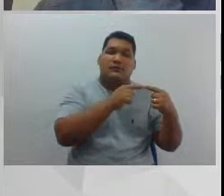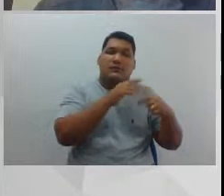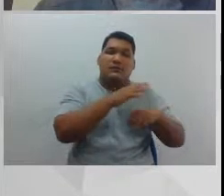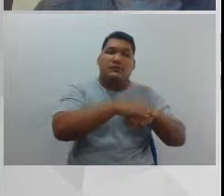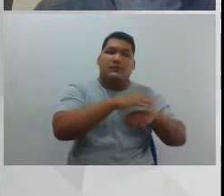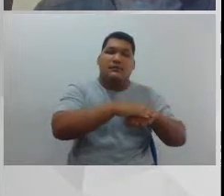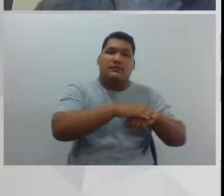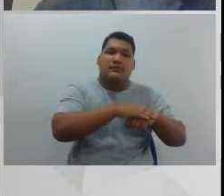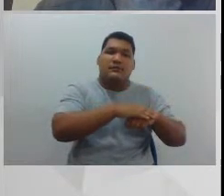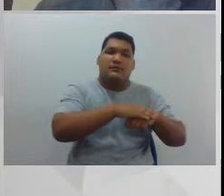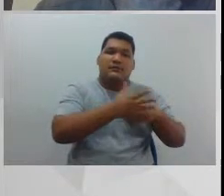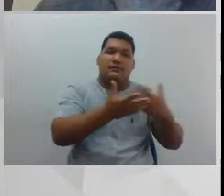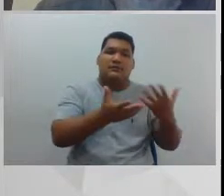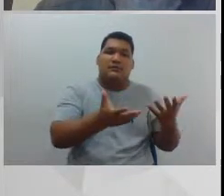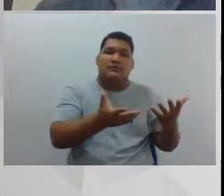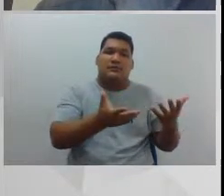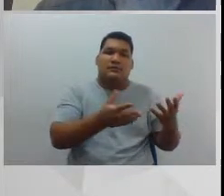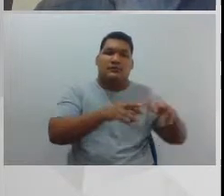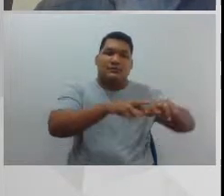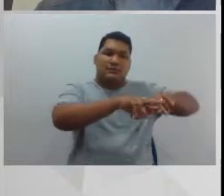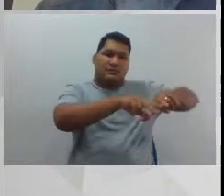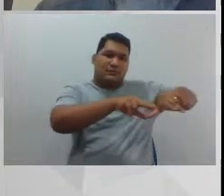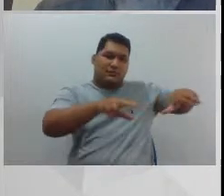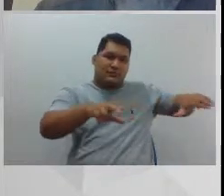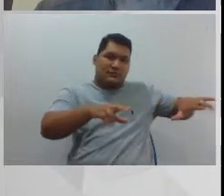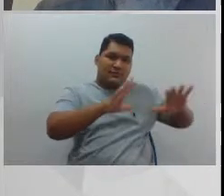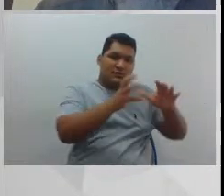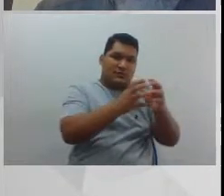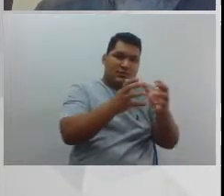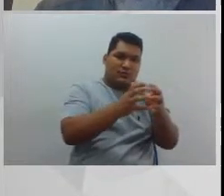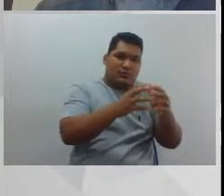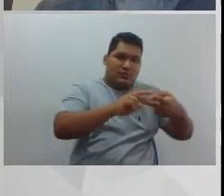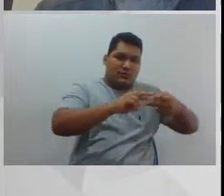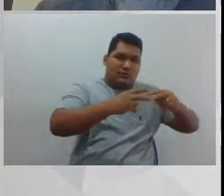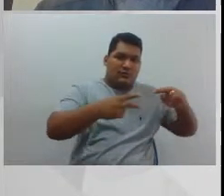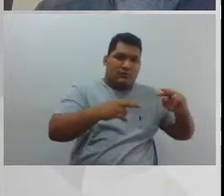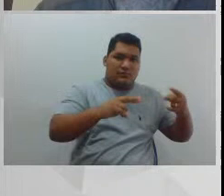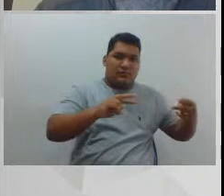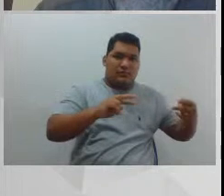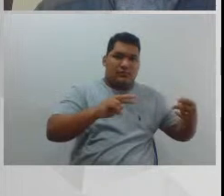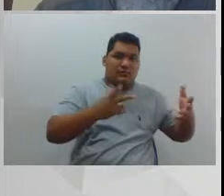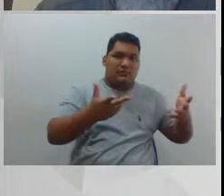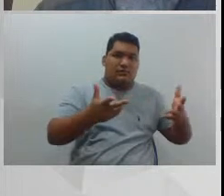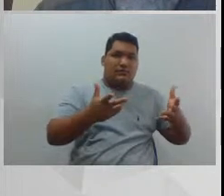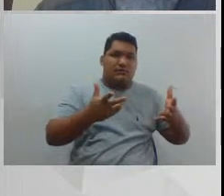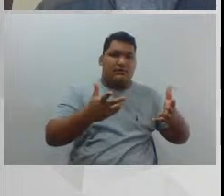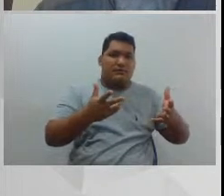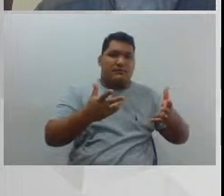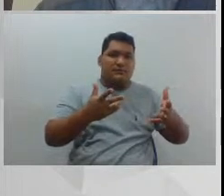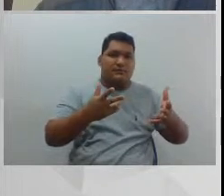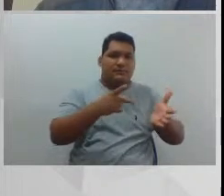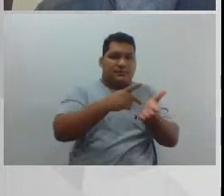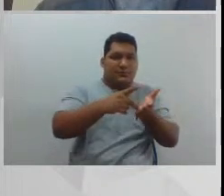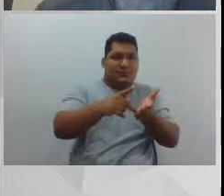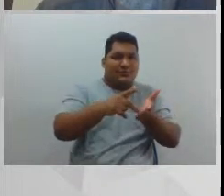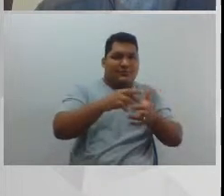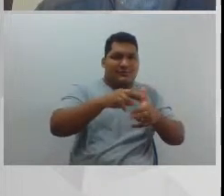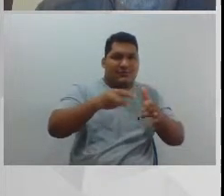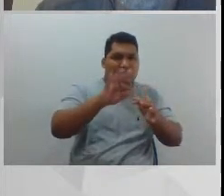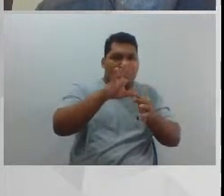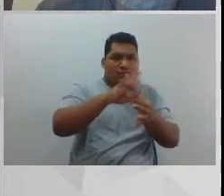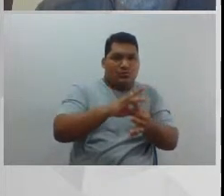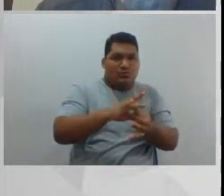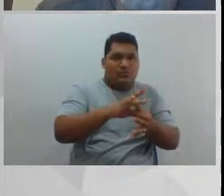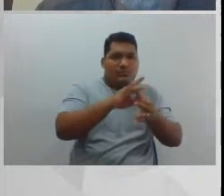lá dos aminoácidos que estão na cadeia dos genes, né, e das proteínas, né, que se ligam formando uma rede de proteínas, assim como